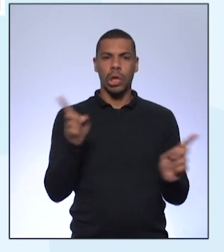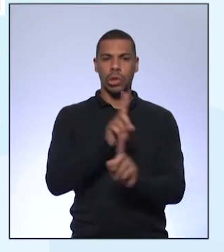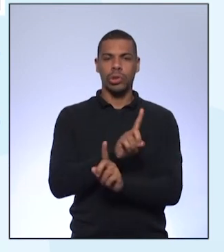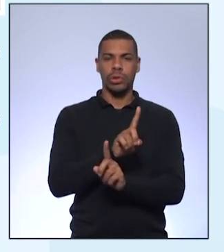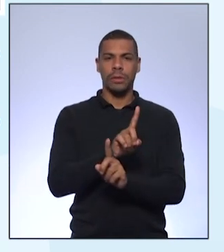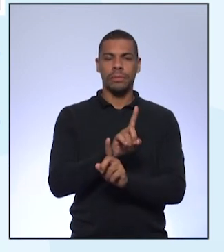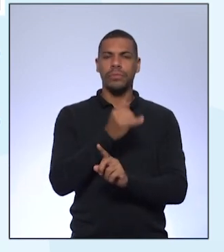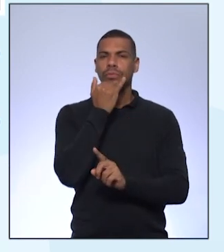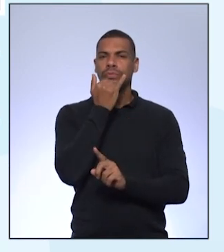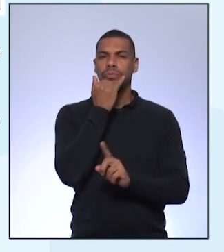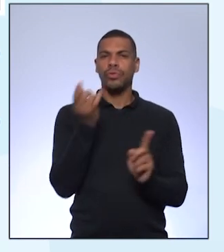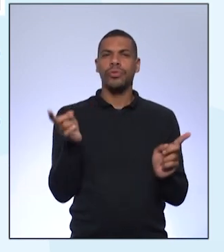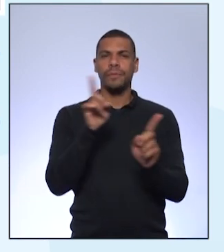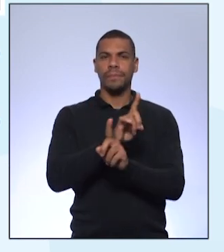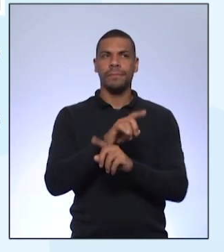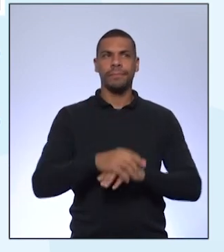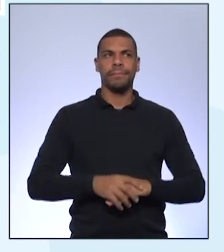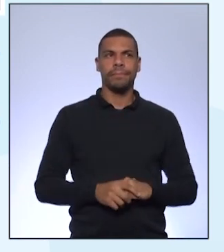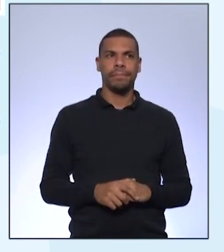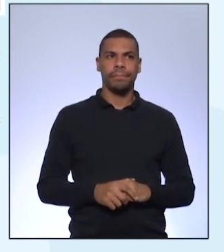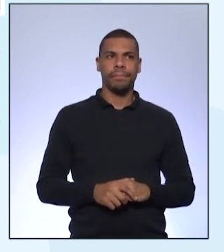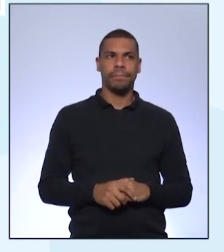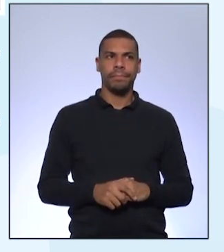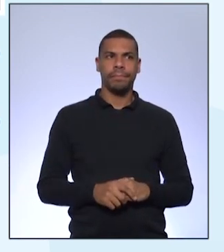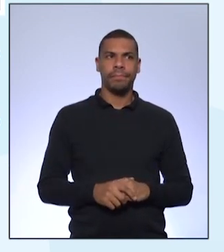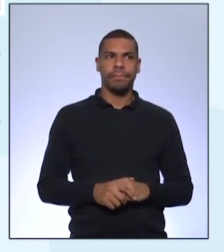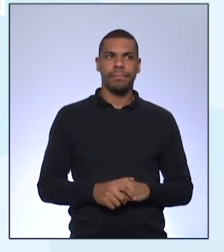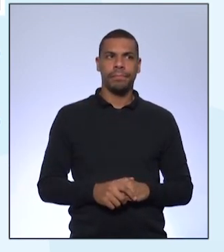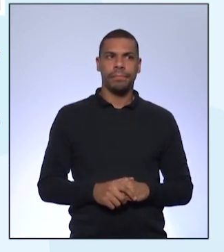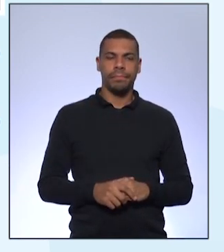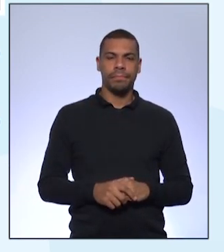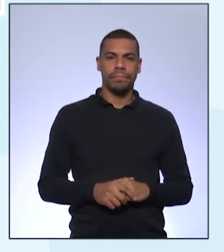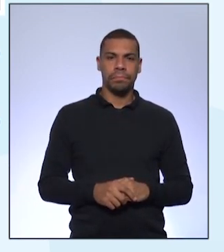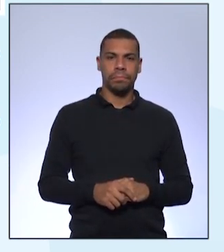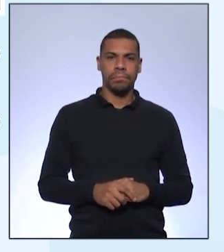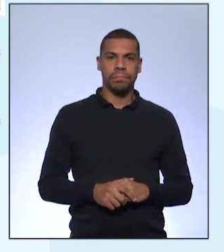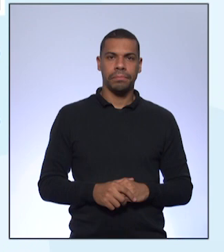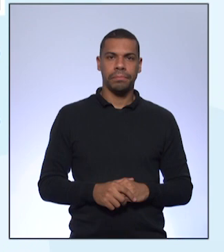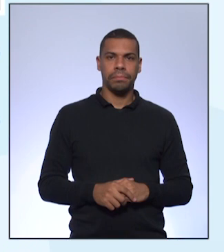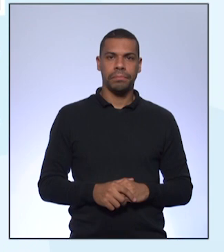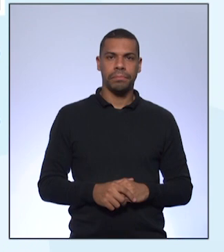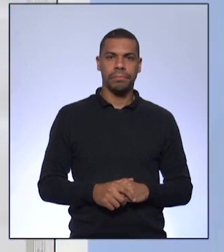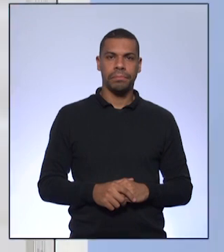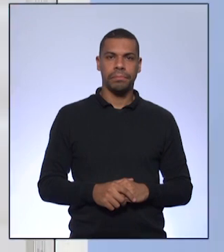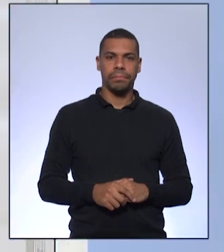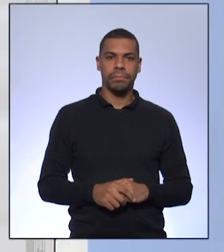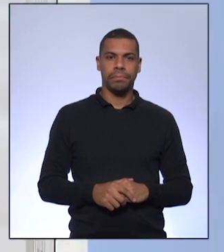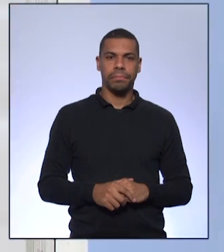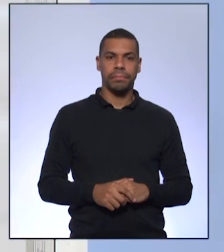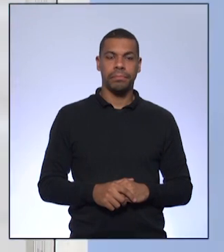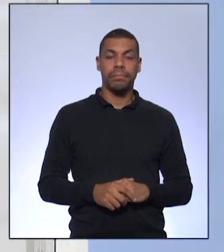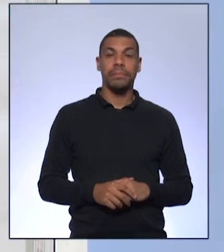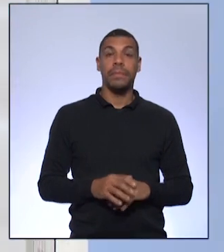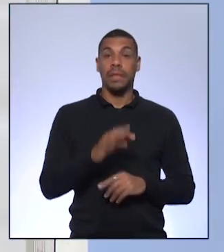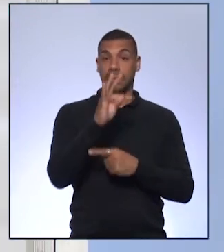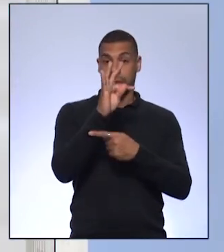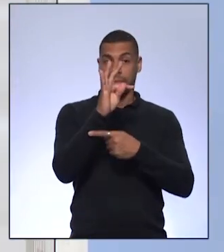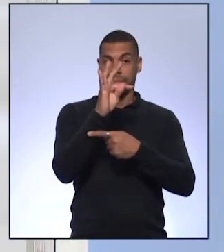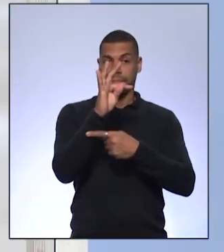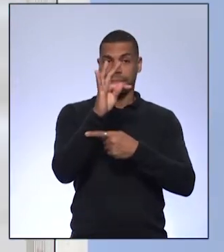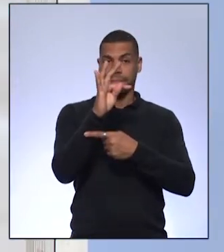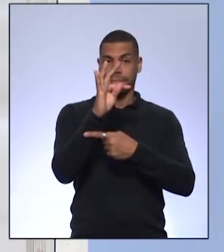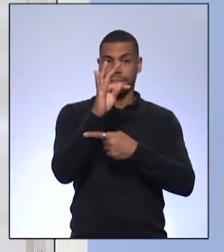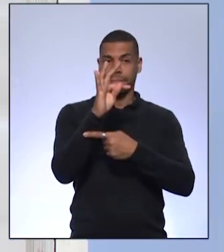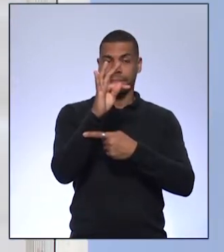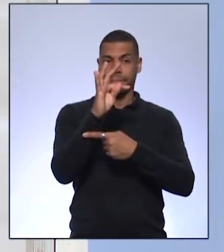está ao contrário. É o contrário. Inverte a fração, Osmar. Pode ser. Vamos inverter a fração? Então, T está para quê? Olha o que eu fiz